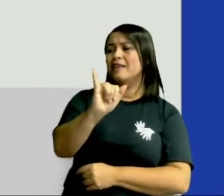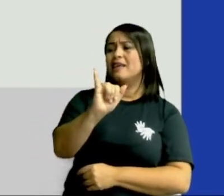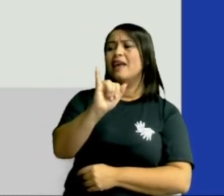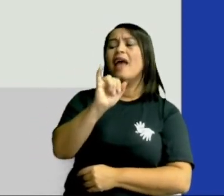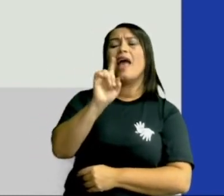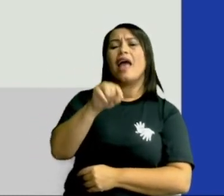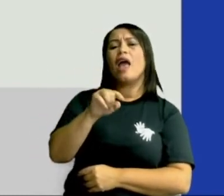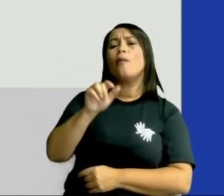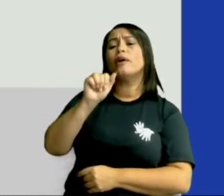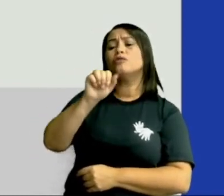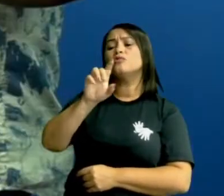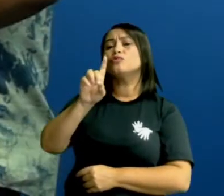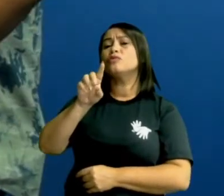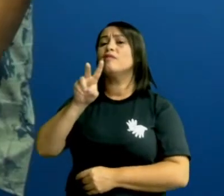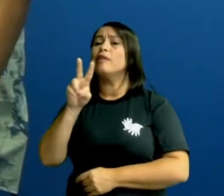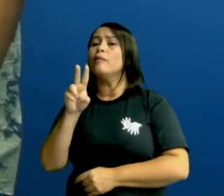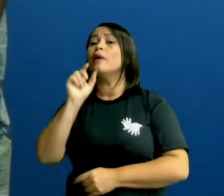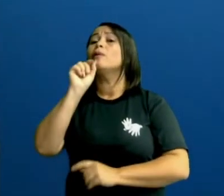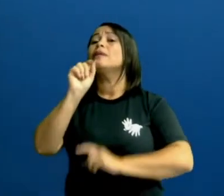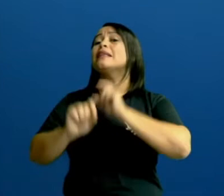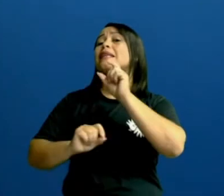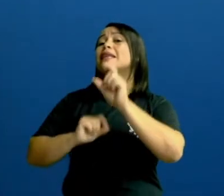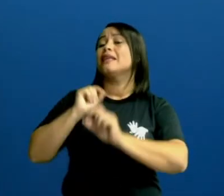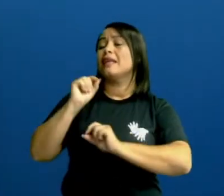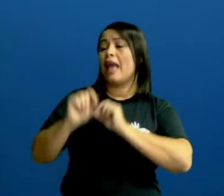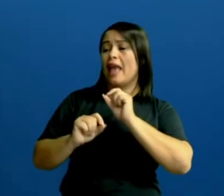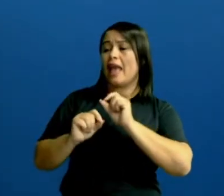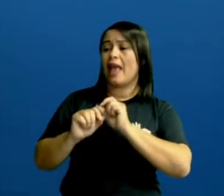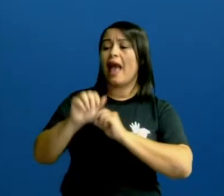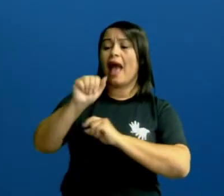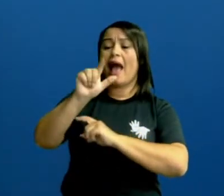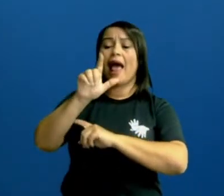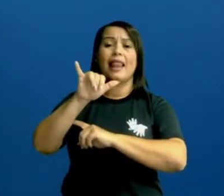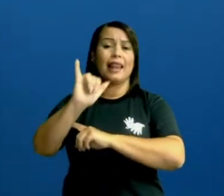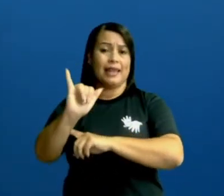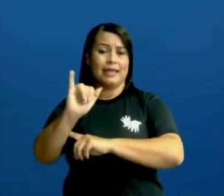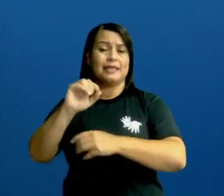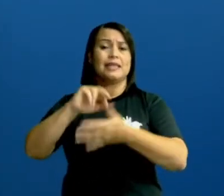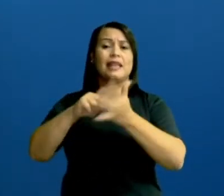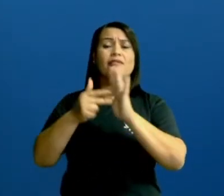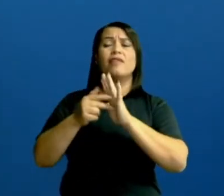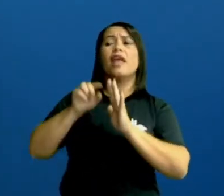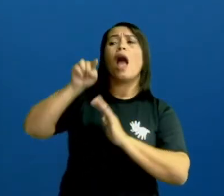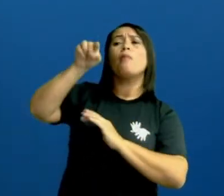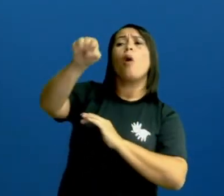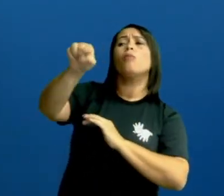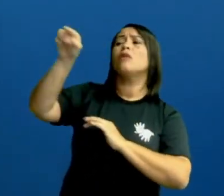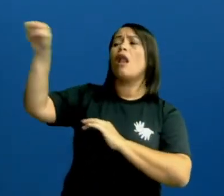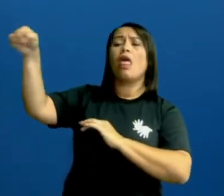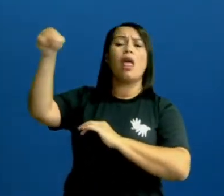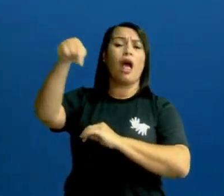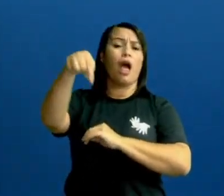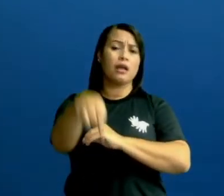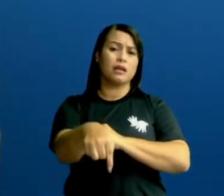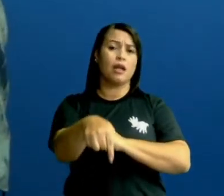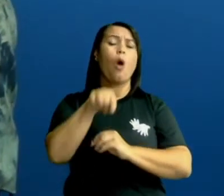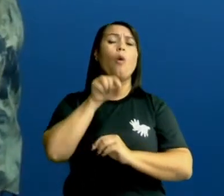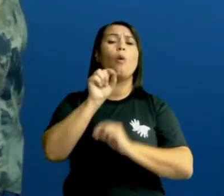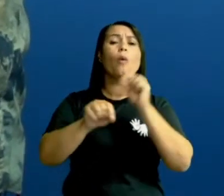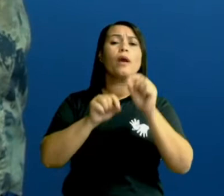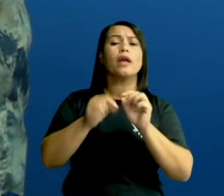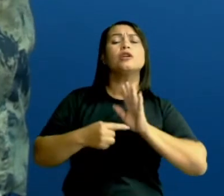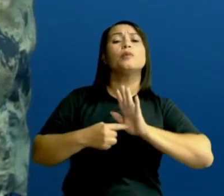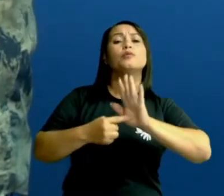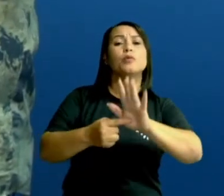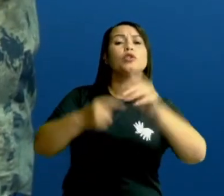adverbial de. Como eu disse anteriormente, o termo ali, quando a gente aponta ali, aqui, nós estamos